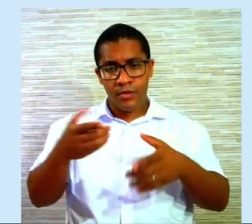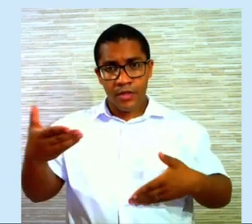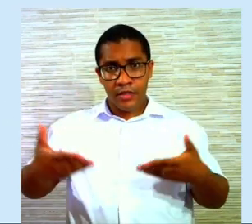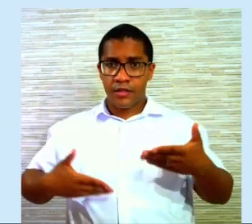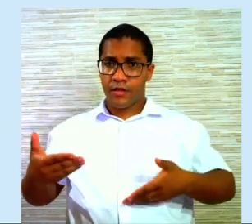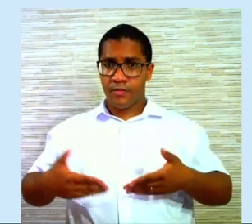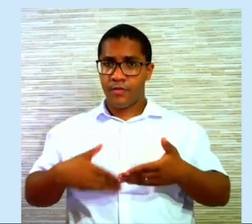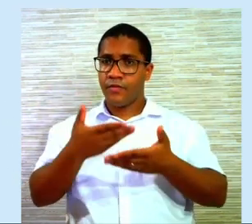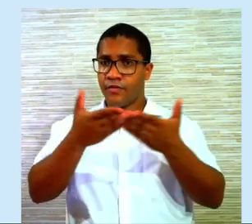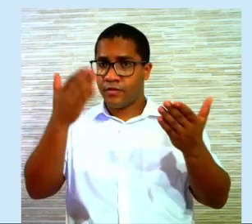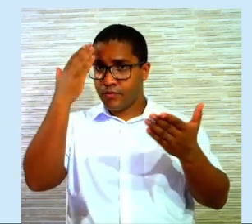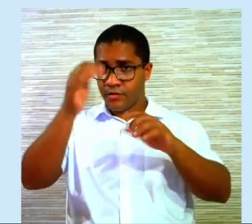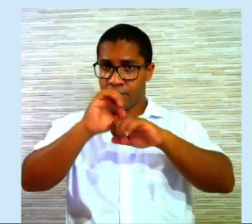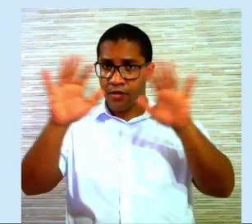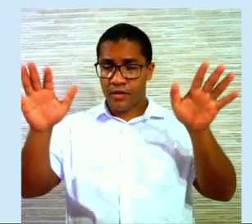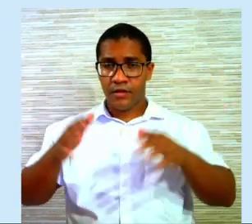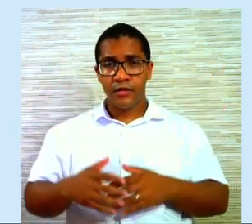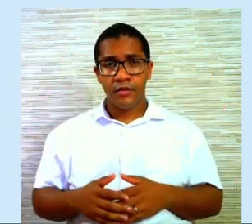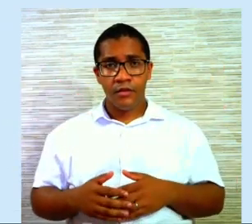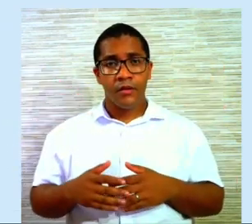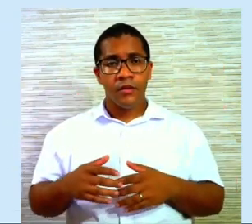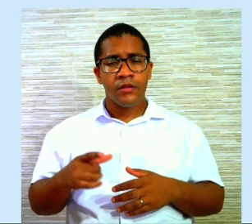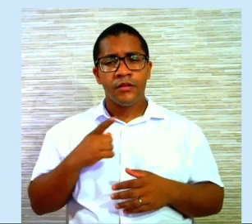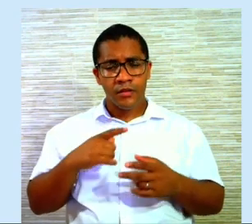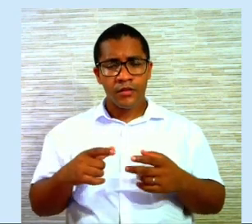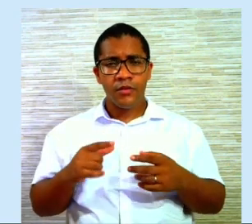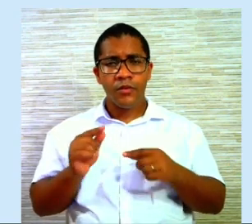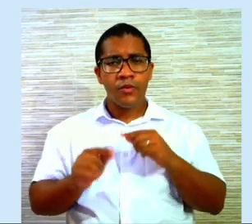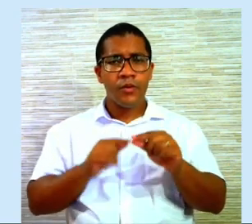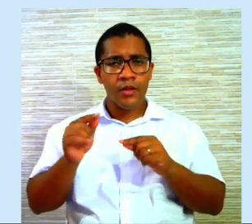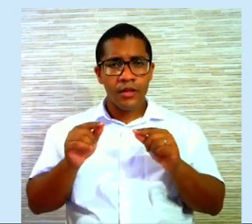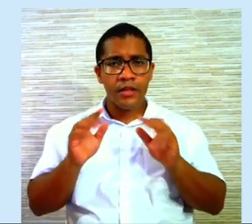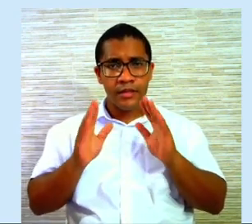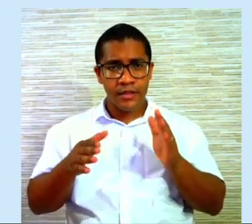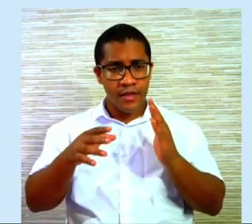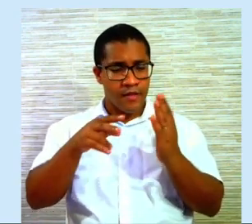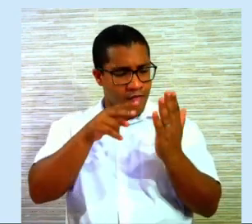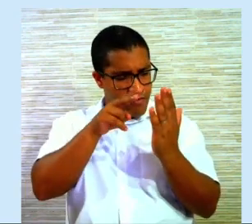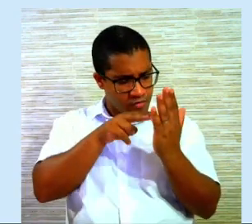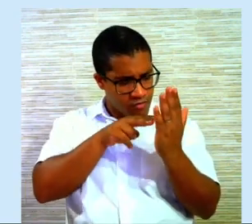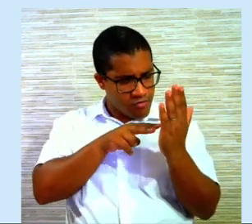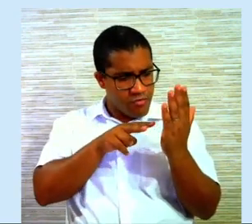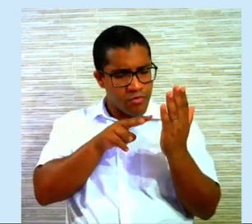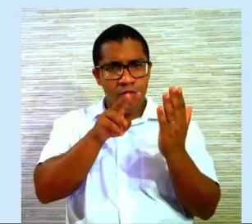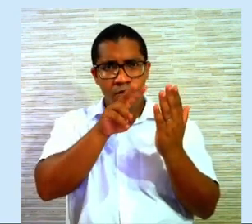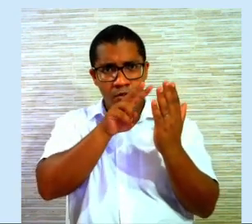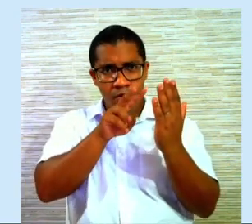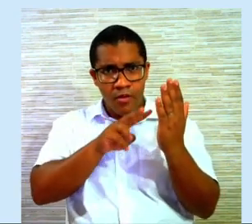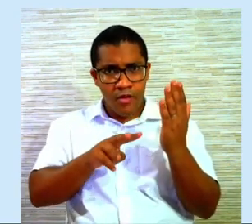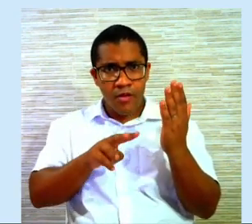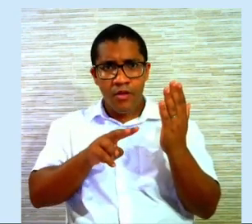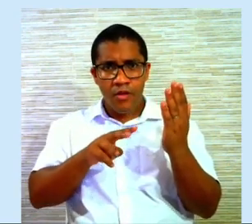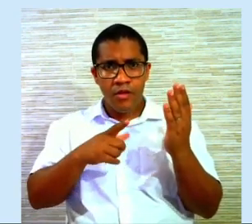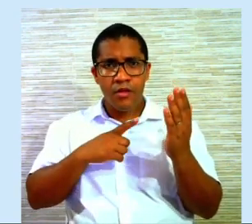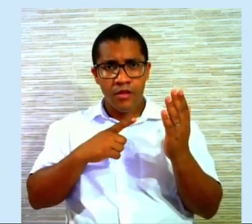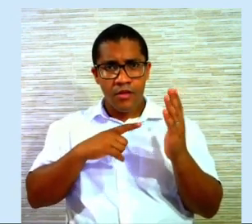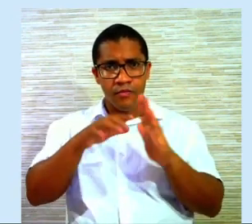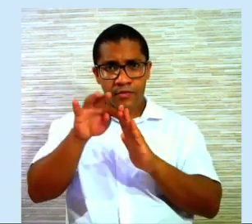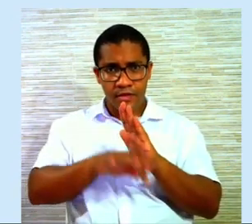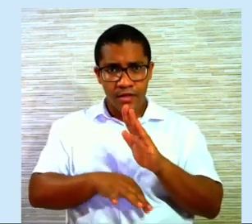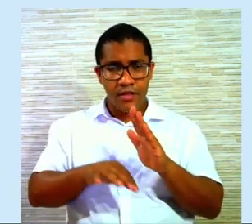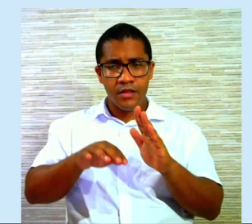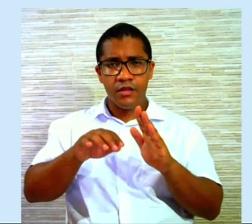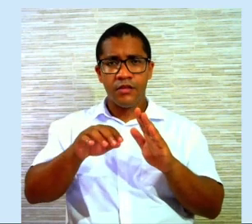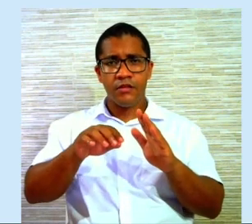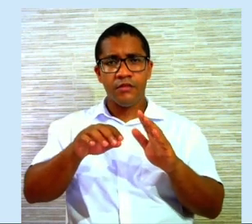para vocês, Então, vejamos. Então, nós temos, após realizar a leitura, isso compartilhado o texto